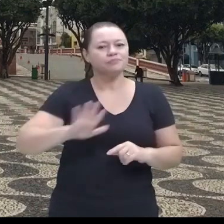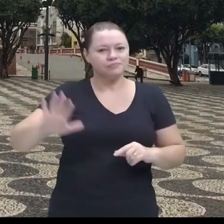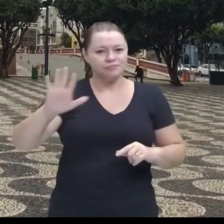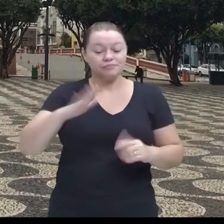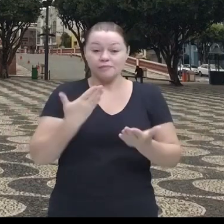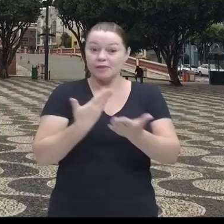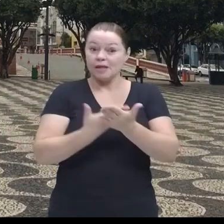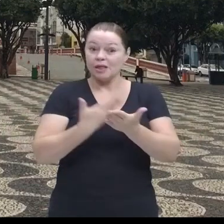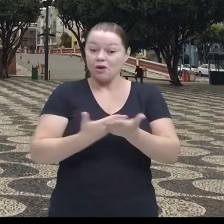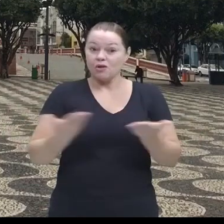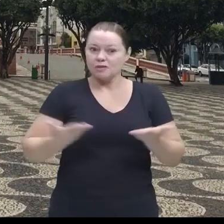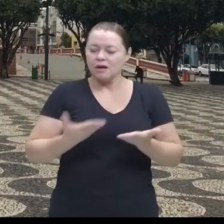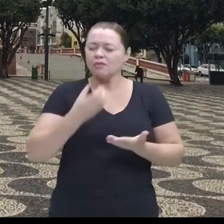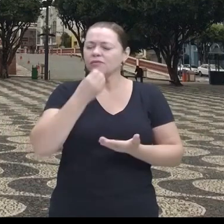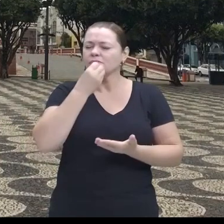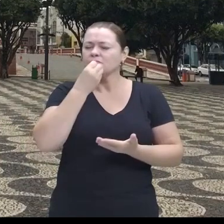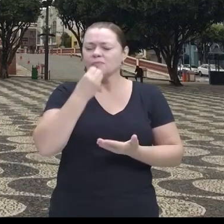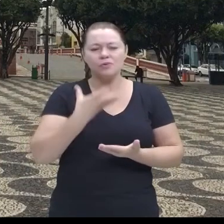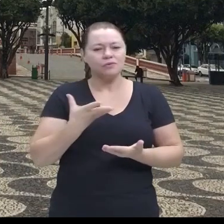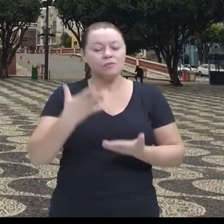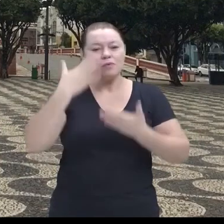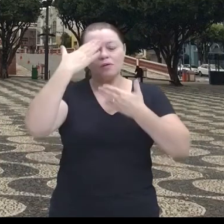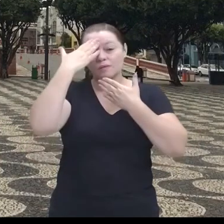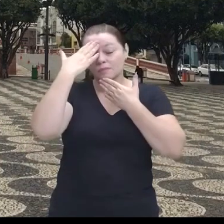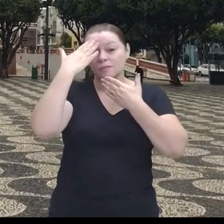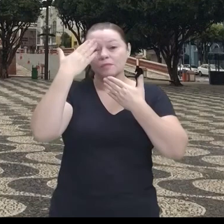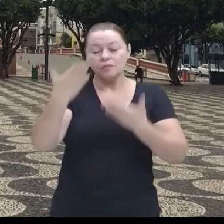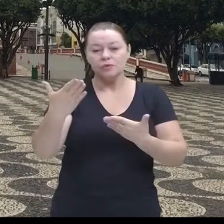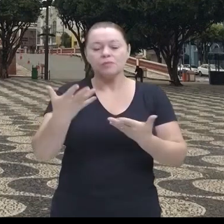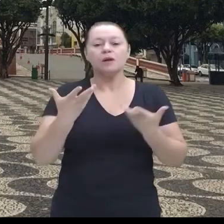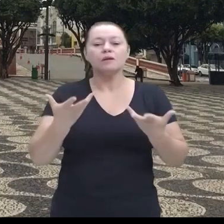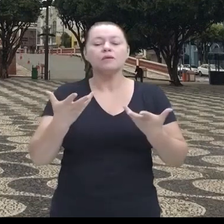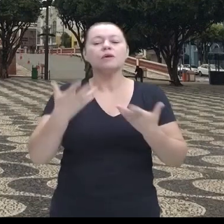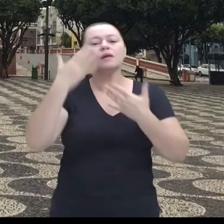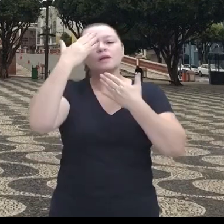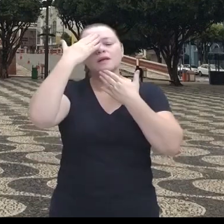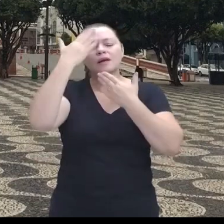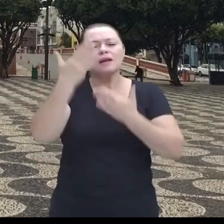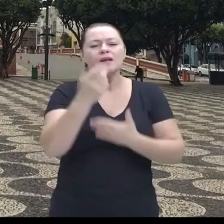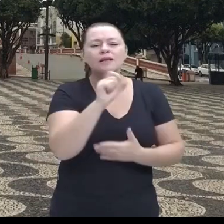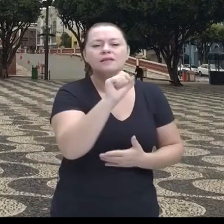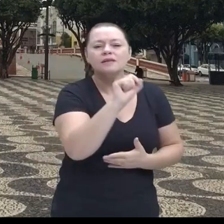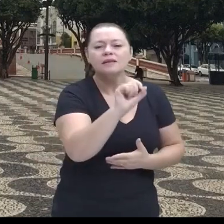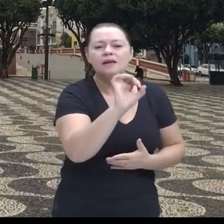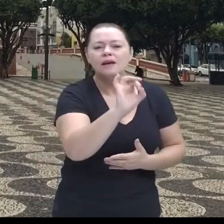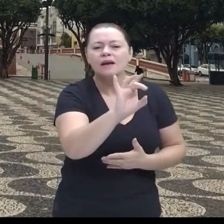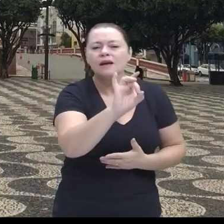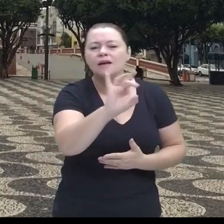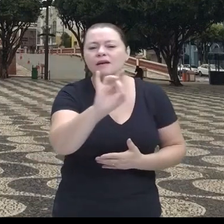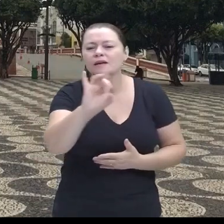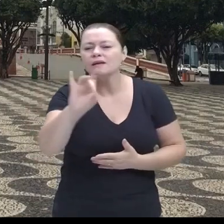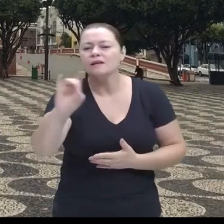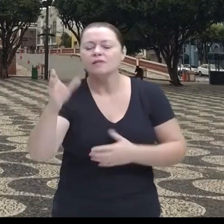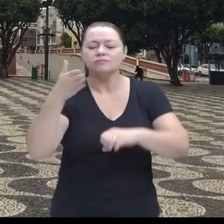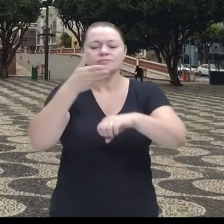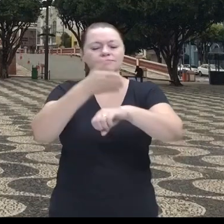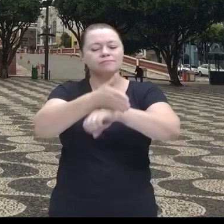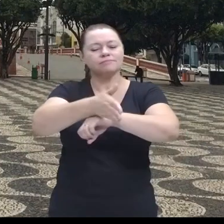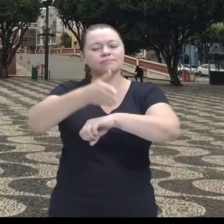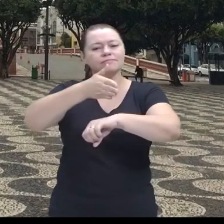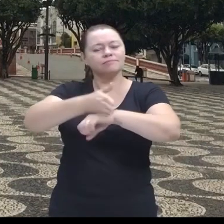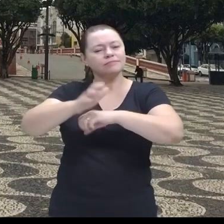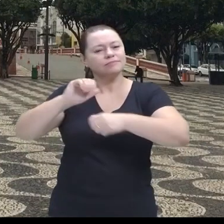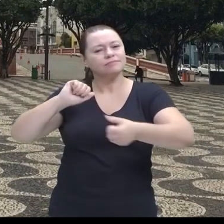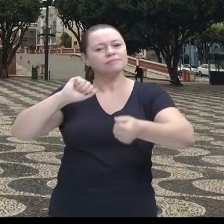boa hoje. Muito obrigada, crianças. Gostaria de agradecer cada um de vocês que participa, que está aqui com a professora